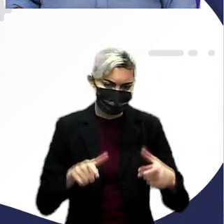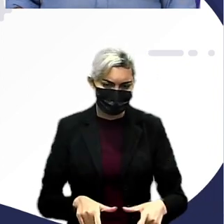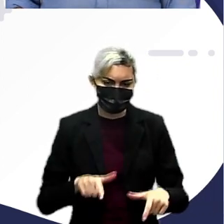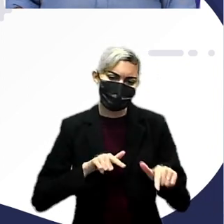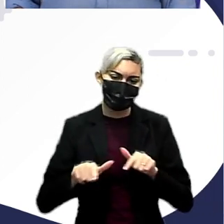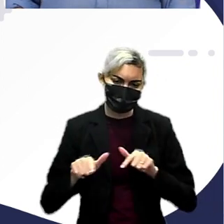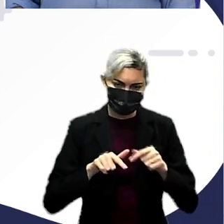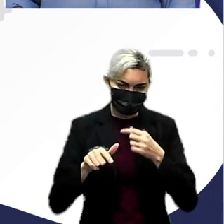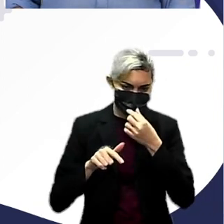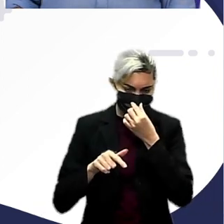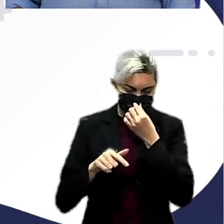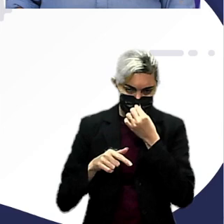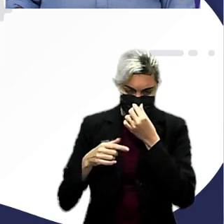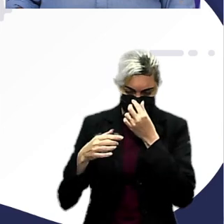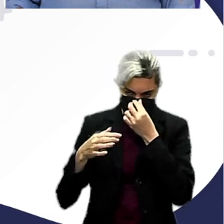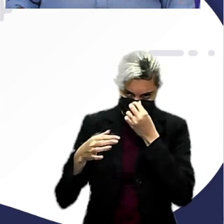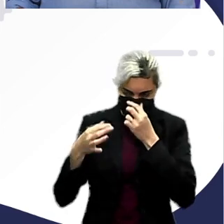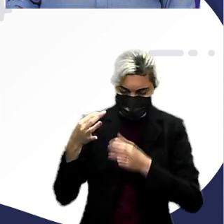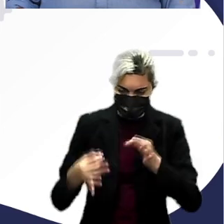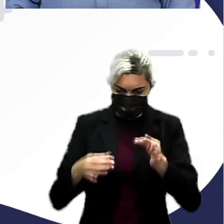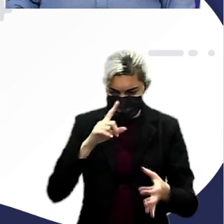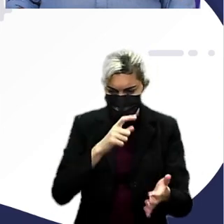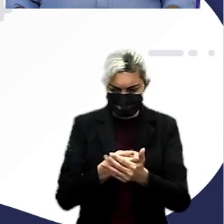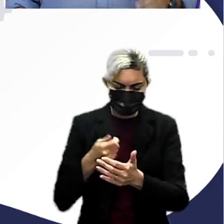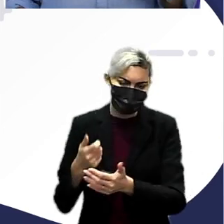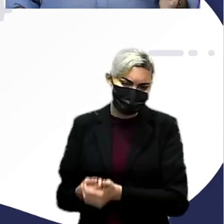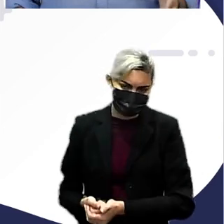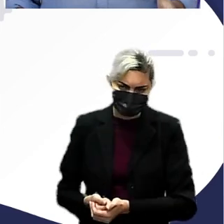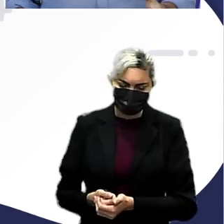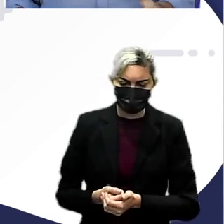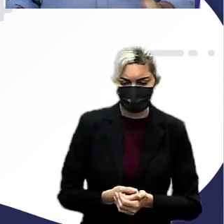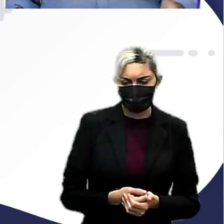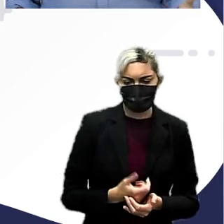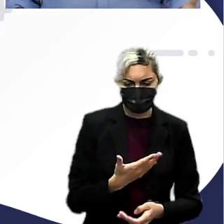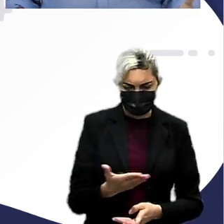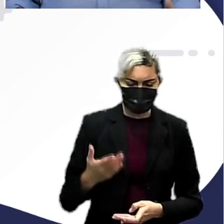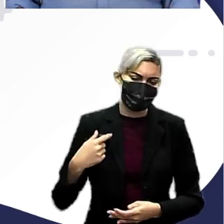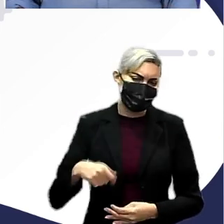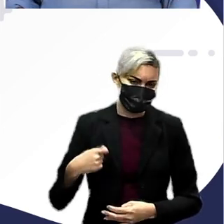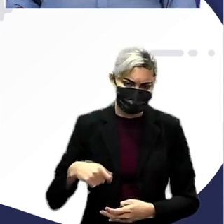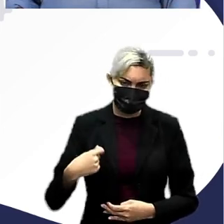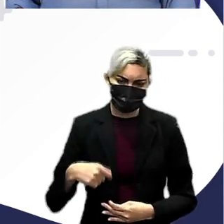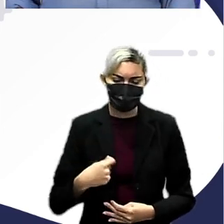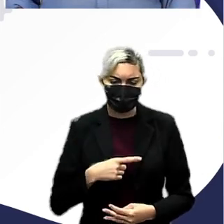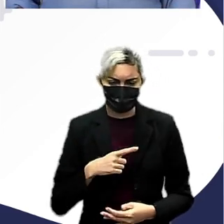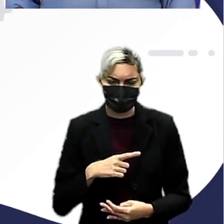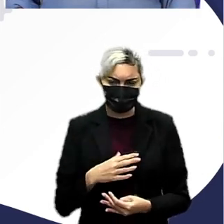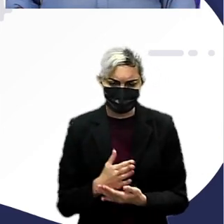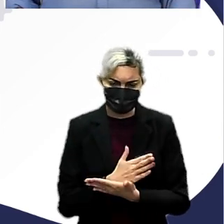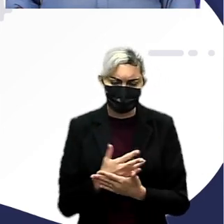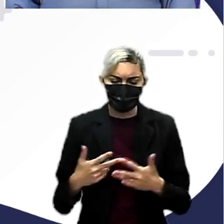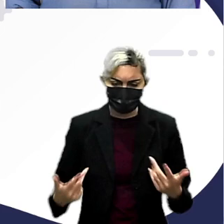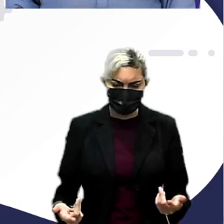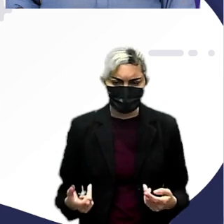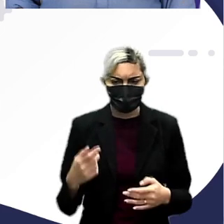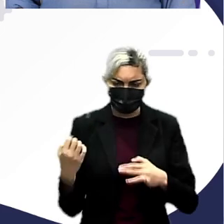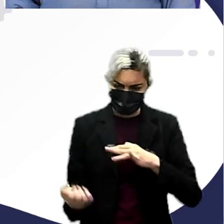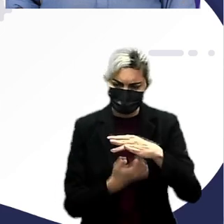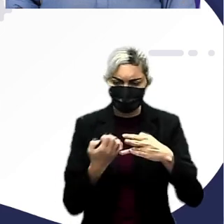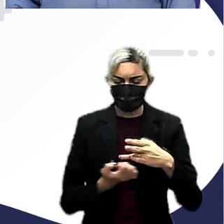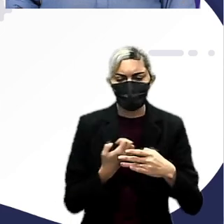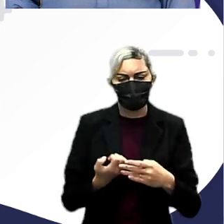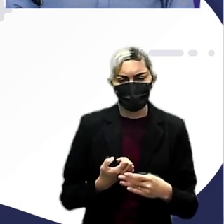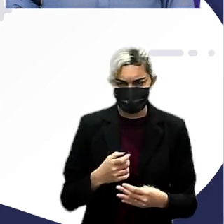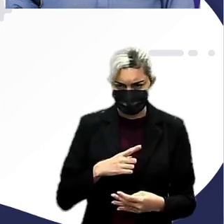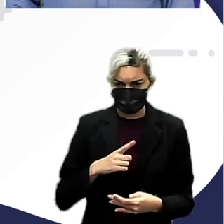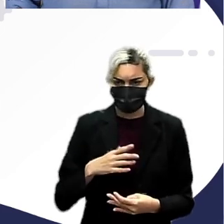de trabalho. Julgamento e tomada de decisões, tá? Necessariamente é algo que as empresas